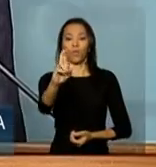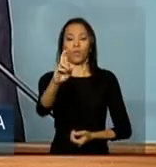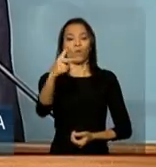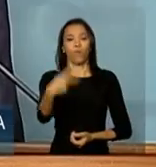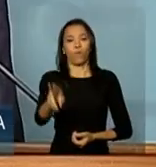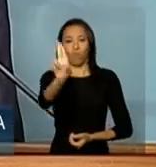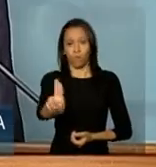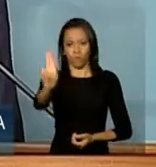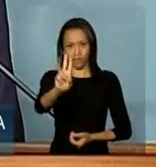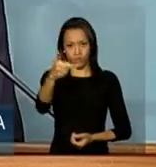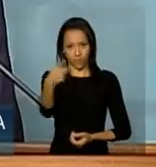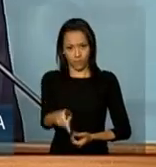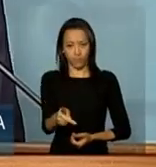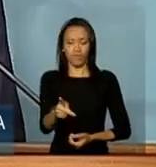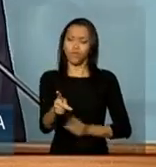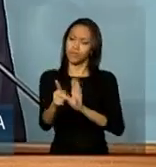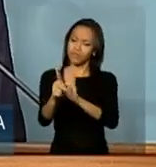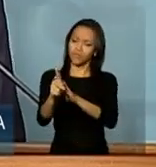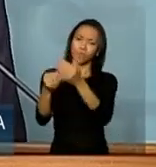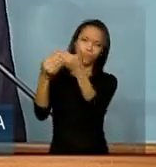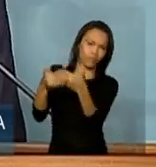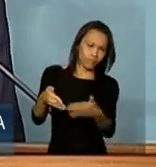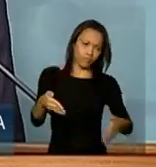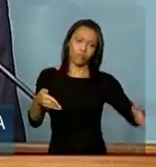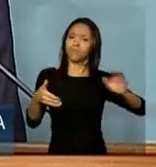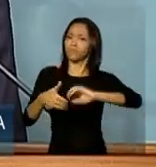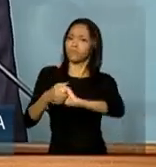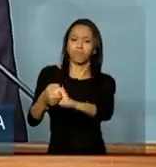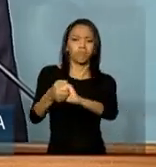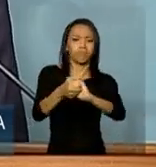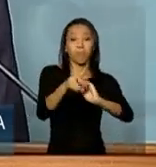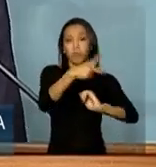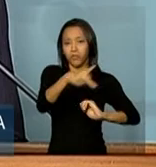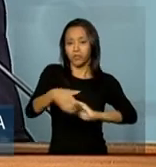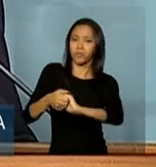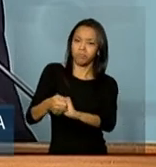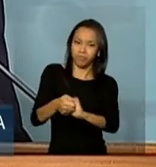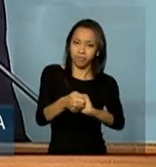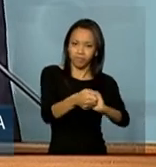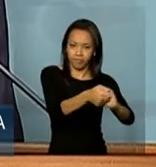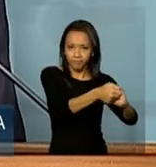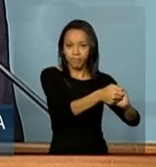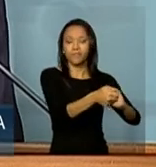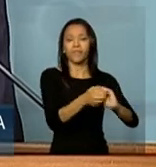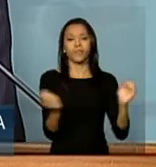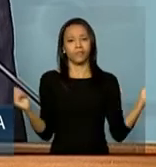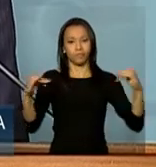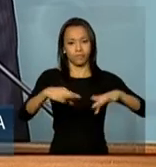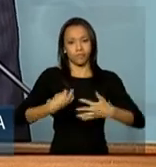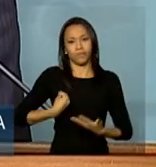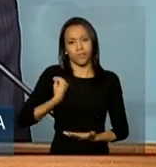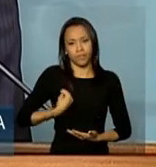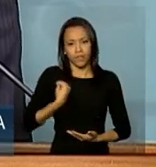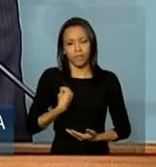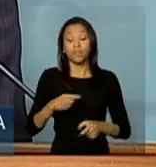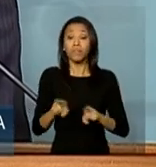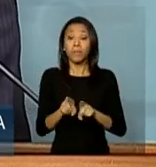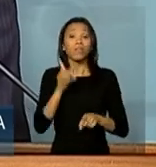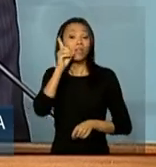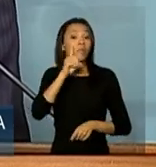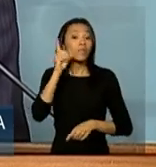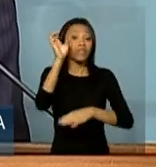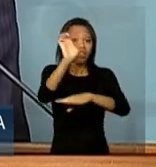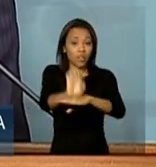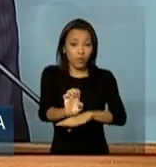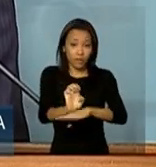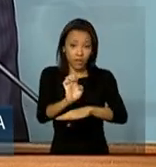por meio de quem cumprimento todo o corpo docente também aqui presente, os deputados estaduais